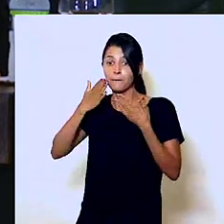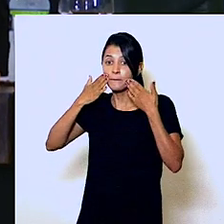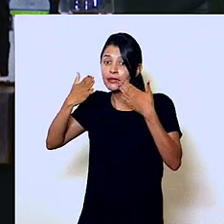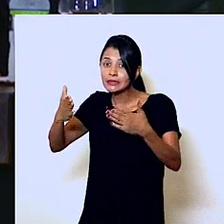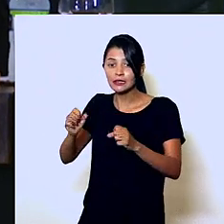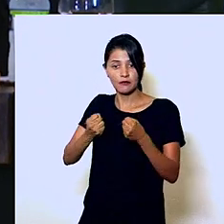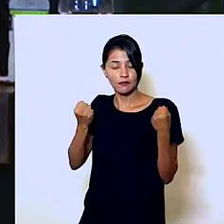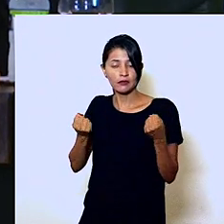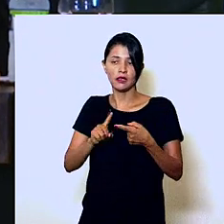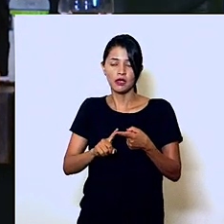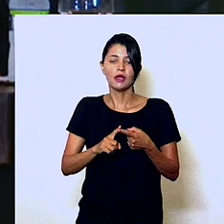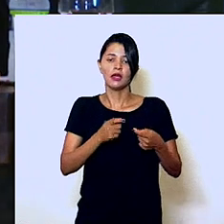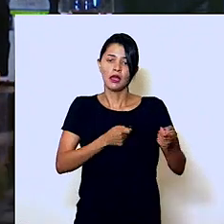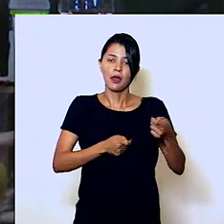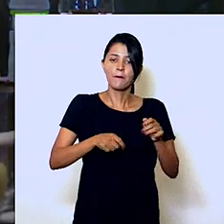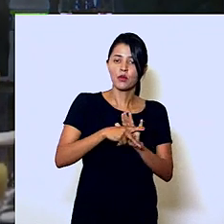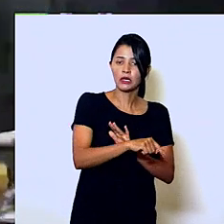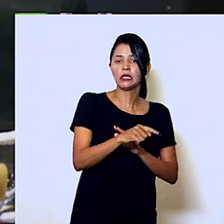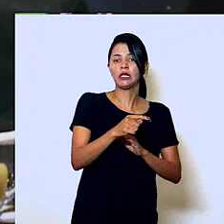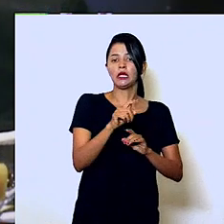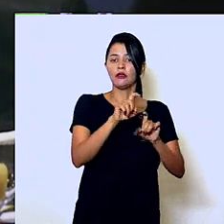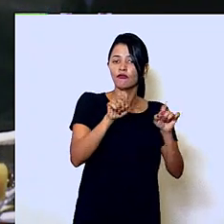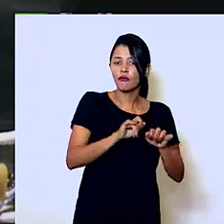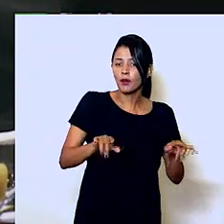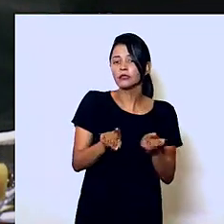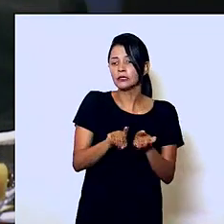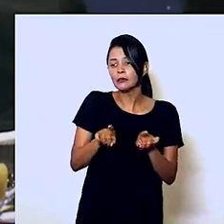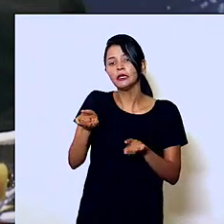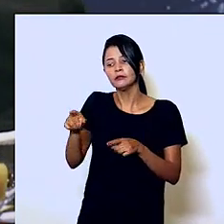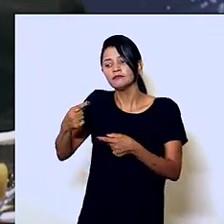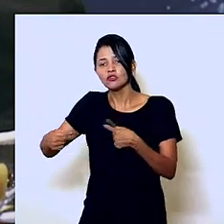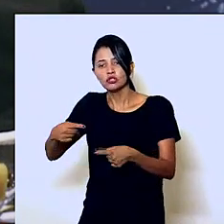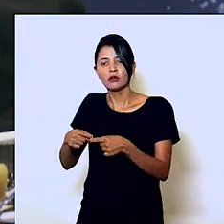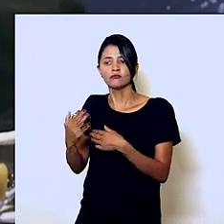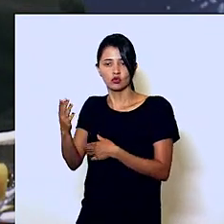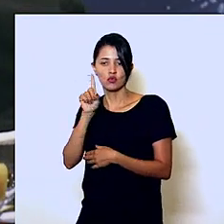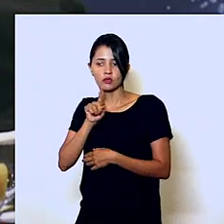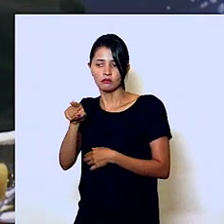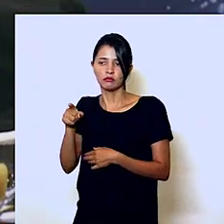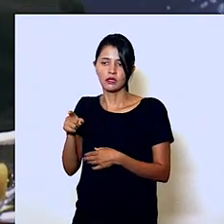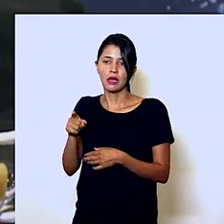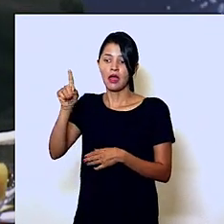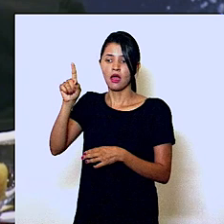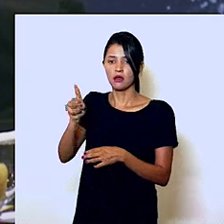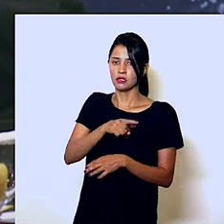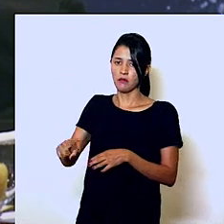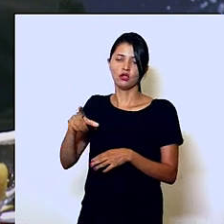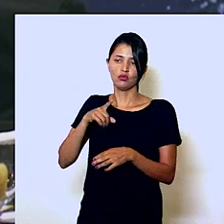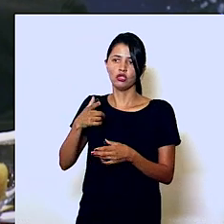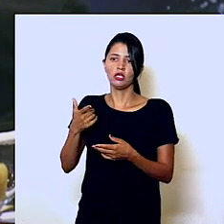e negociar pessoalmente com a USTR a suspensão formal de ameaças de sanções